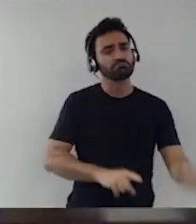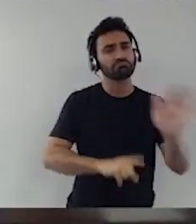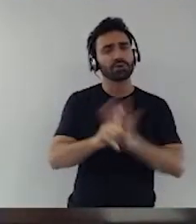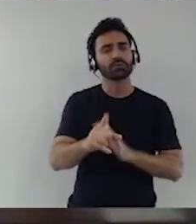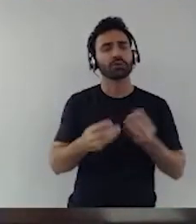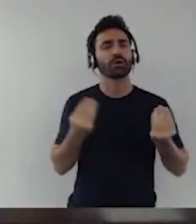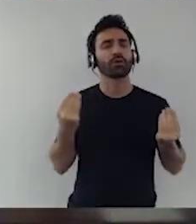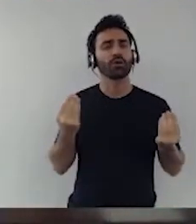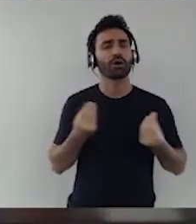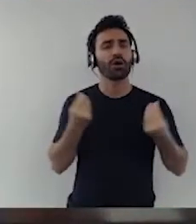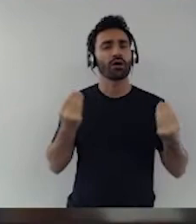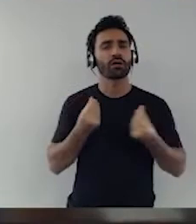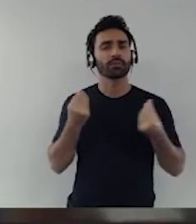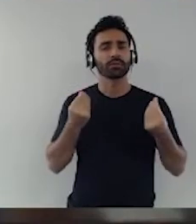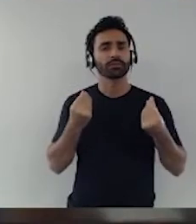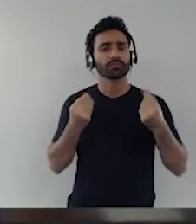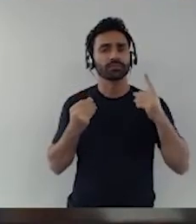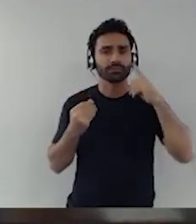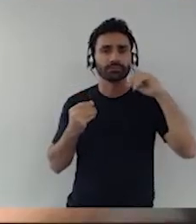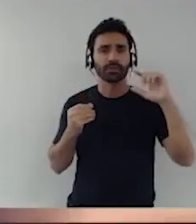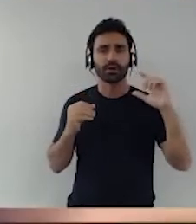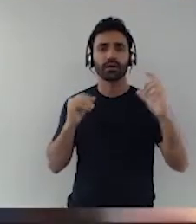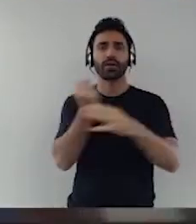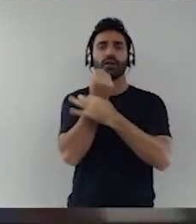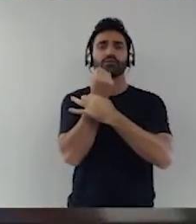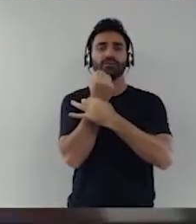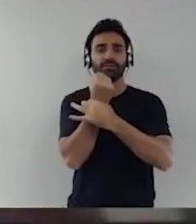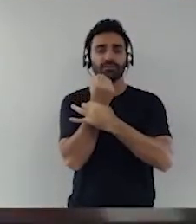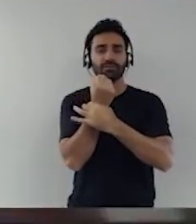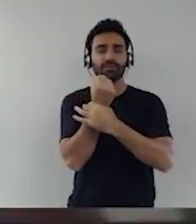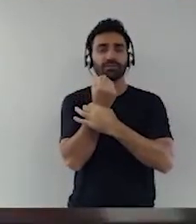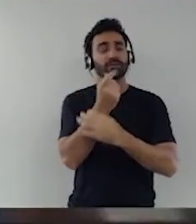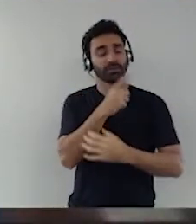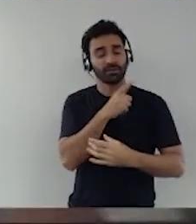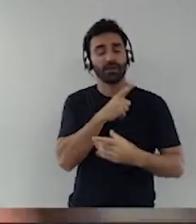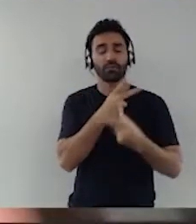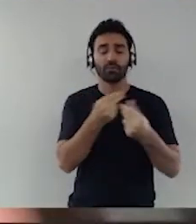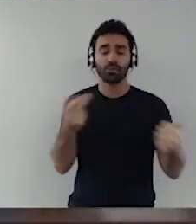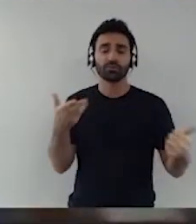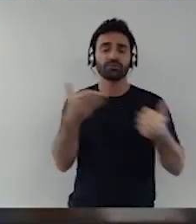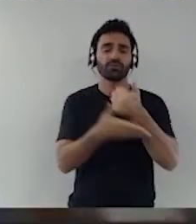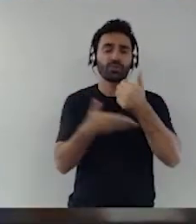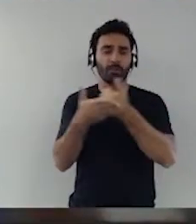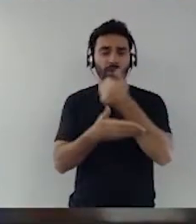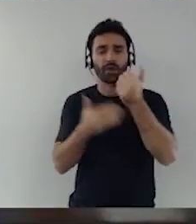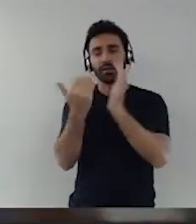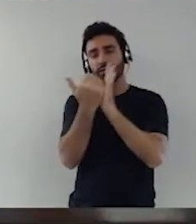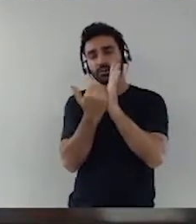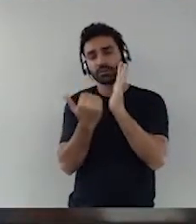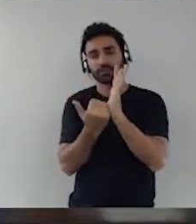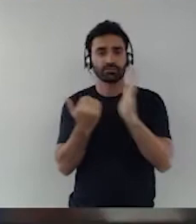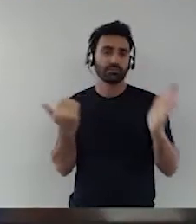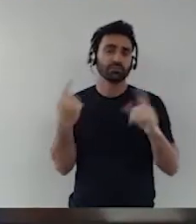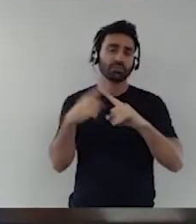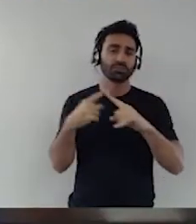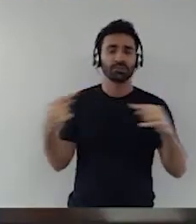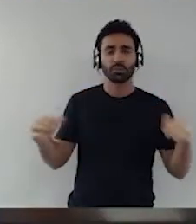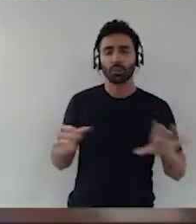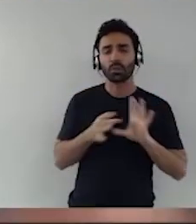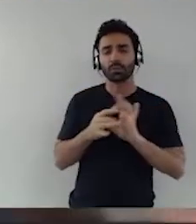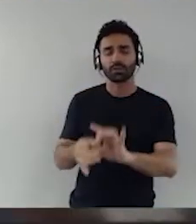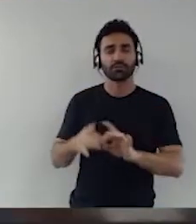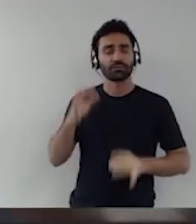ideia desse garantismo que tem tantos fundamentos e que pode ser no aspecto filosófico,